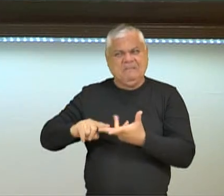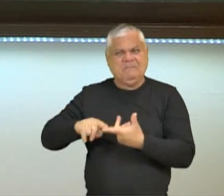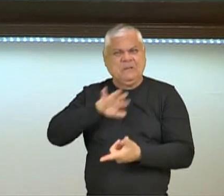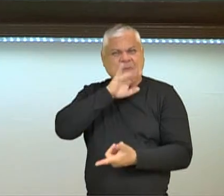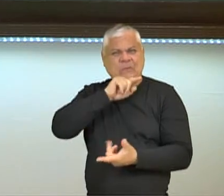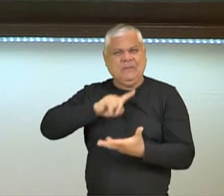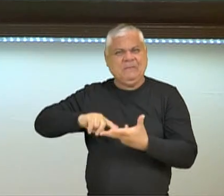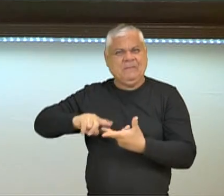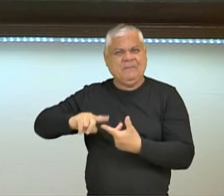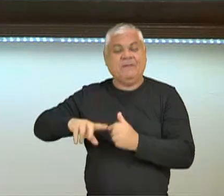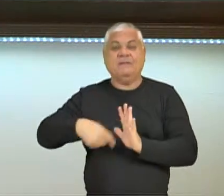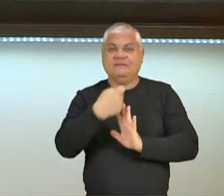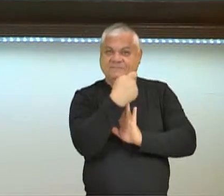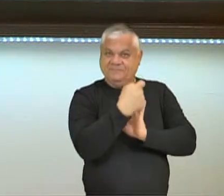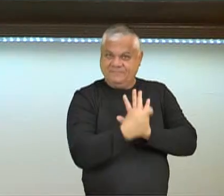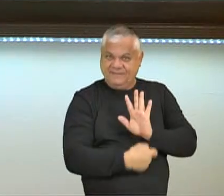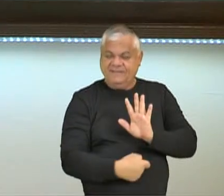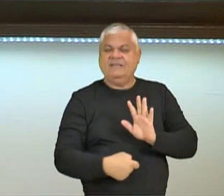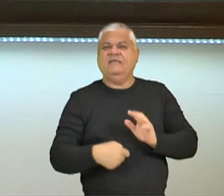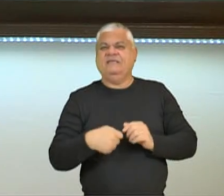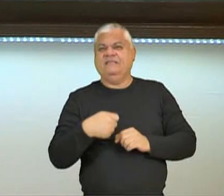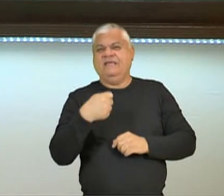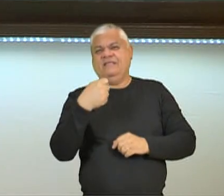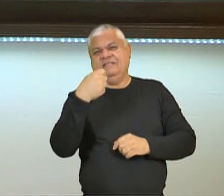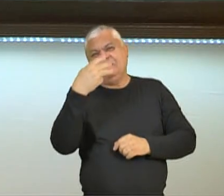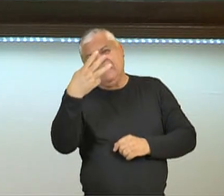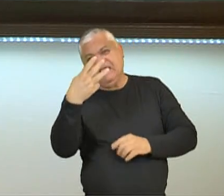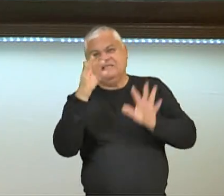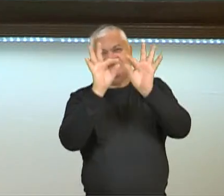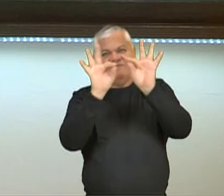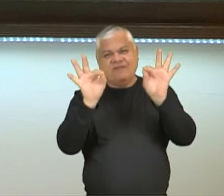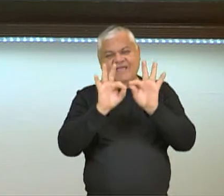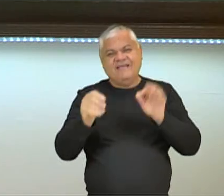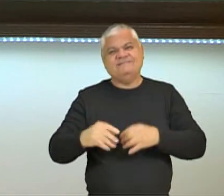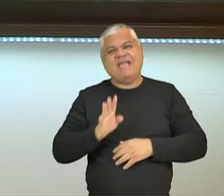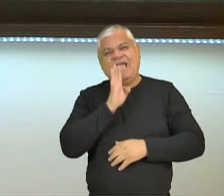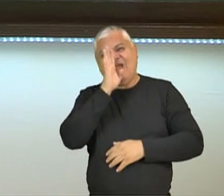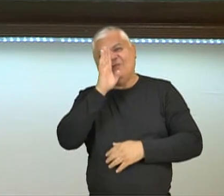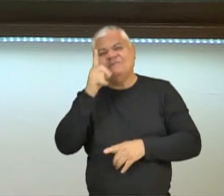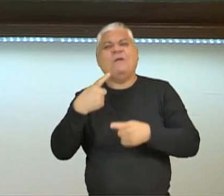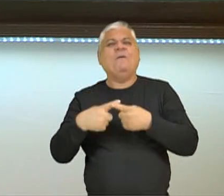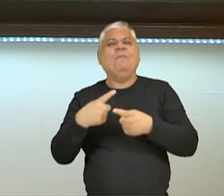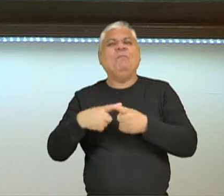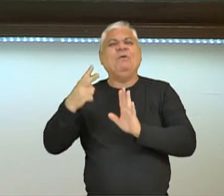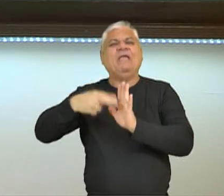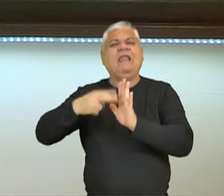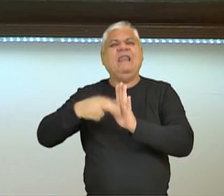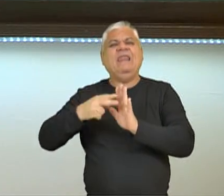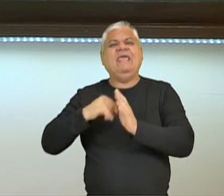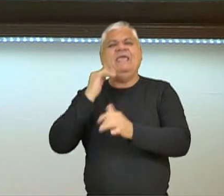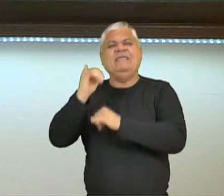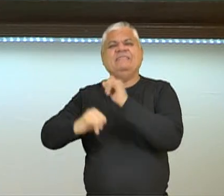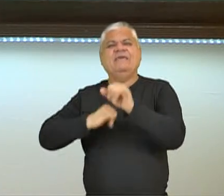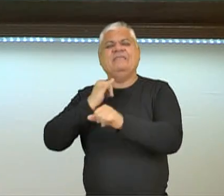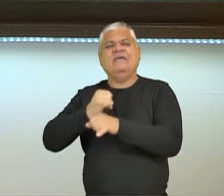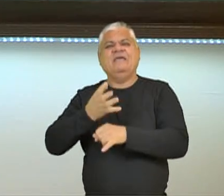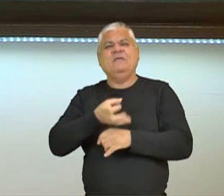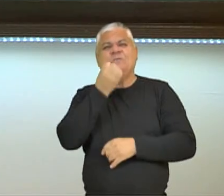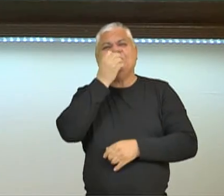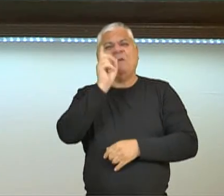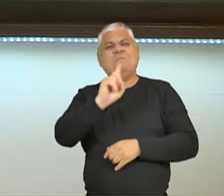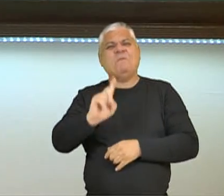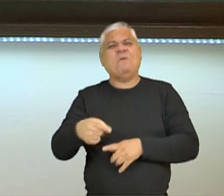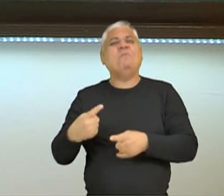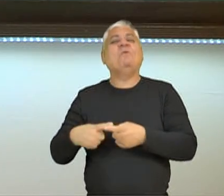um pouquinho, elaborem aí 3 ou 4 frases fazendo a acusação do porquê a leitura de e-books pode não ser muito produtiva